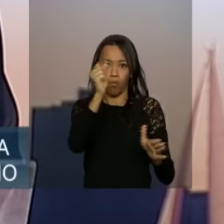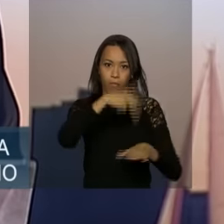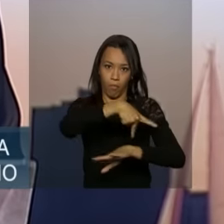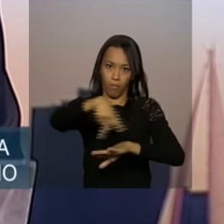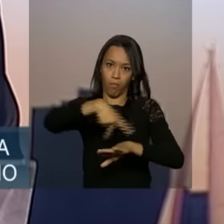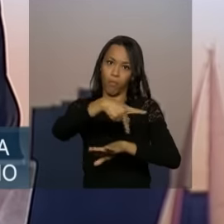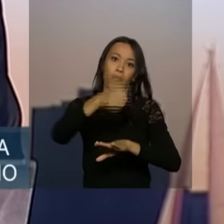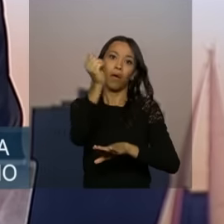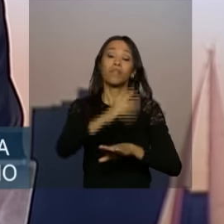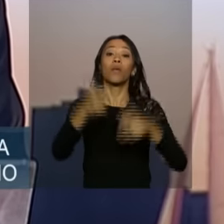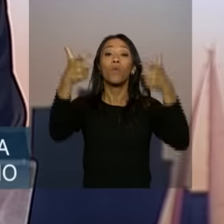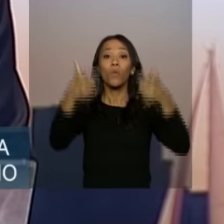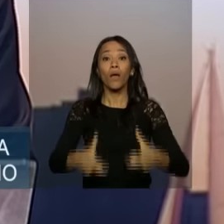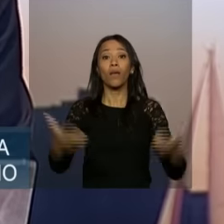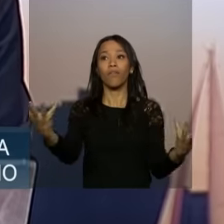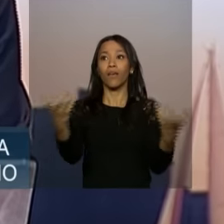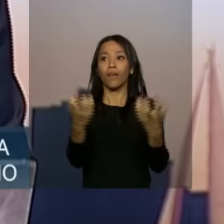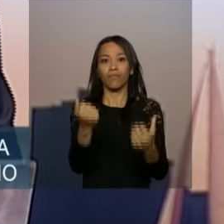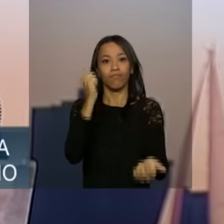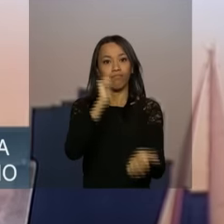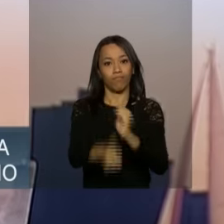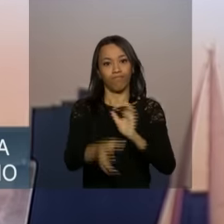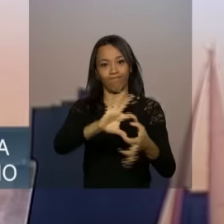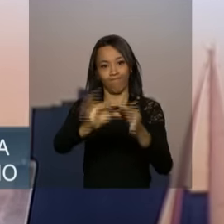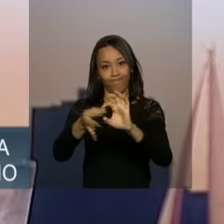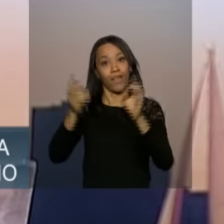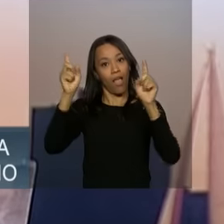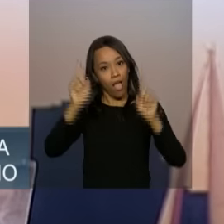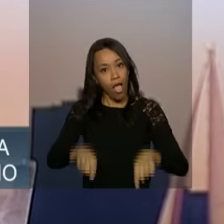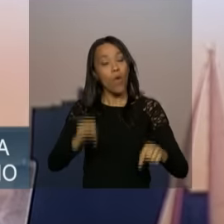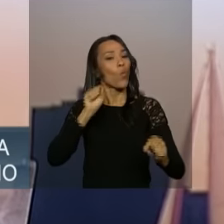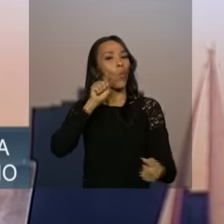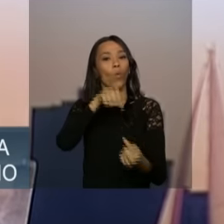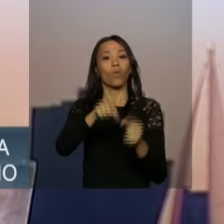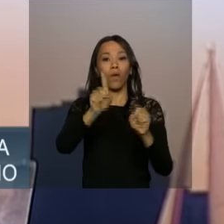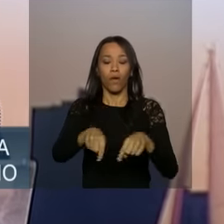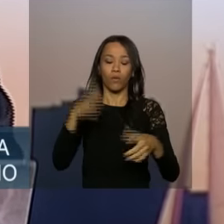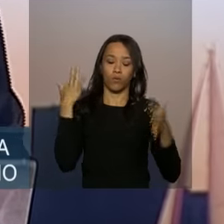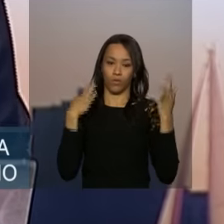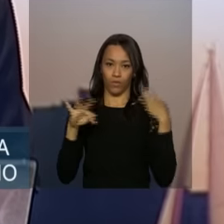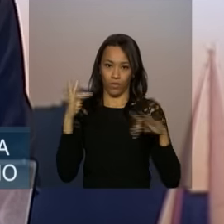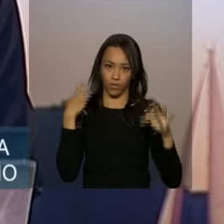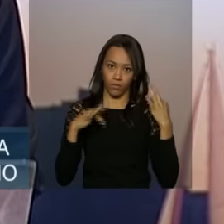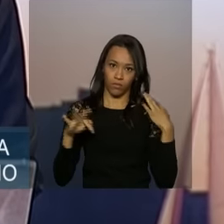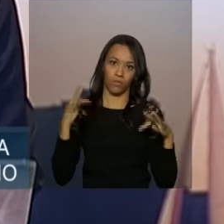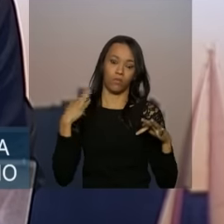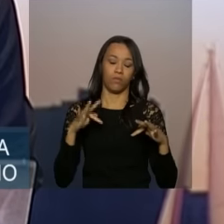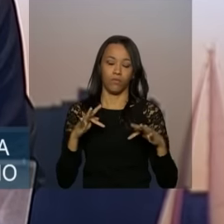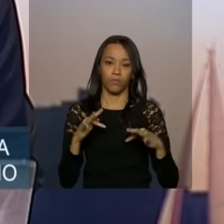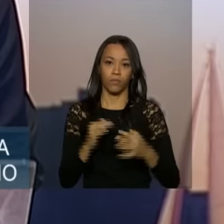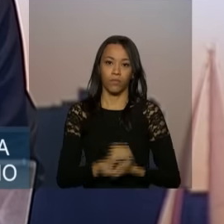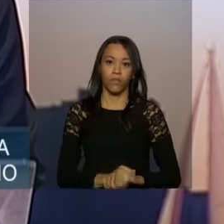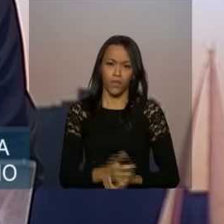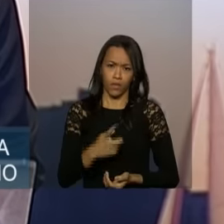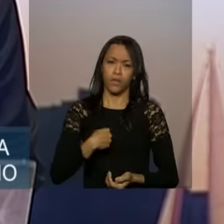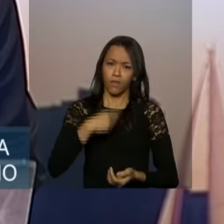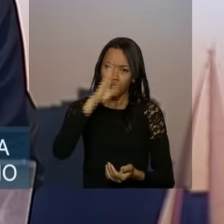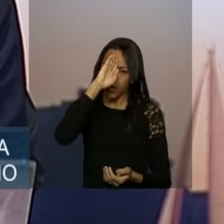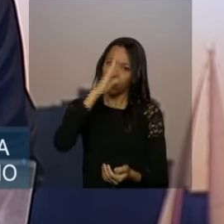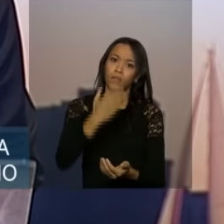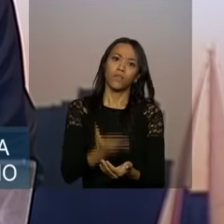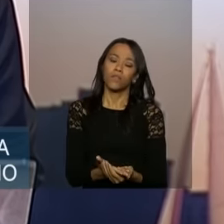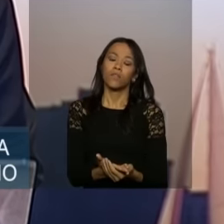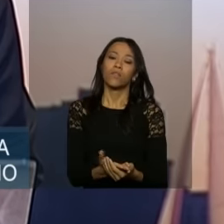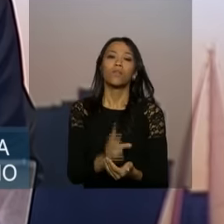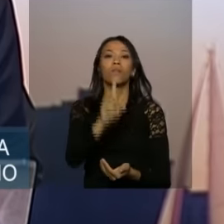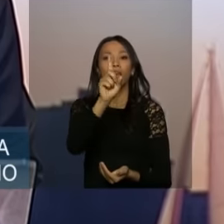como sede dos Jogos. E aí entra o turismo. Aí entra que eu acredito